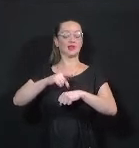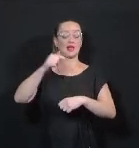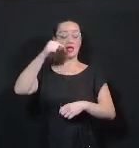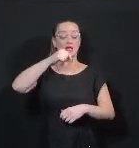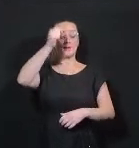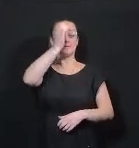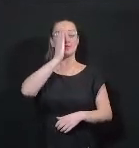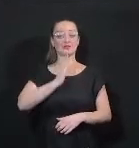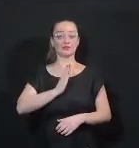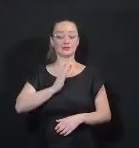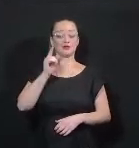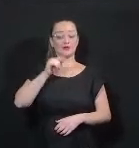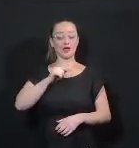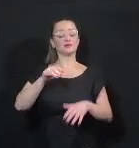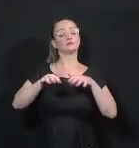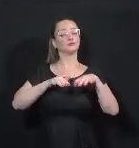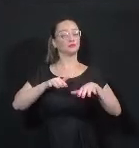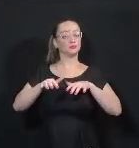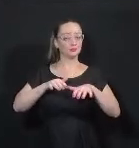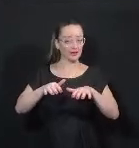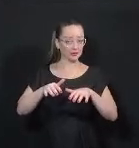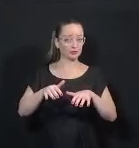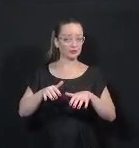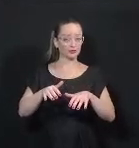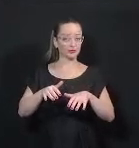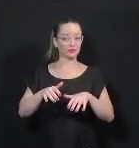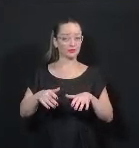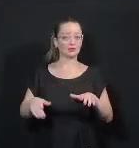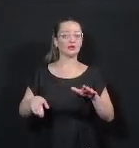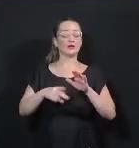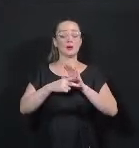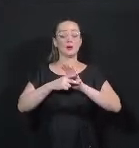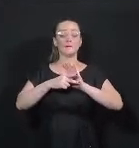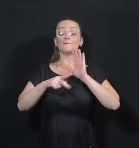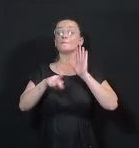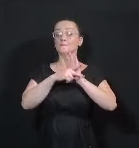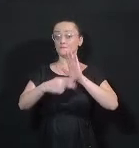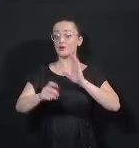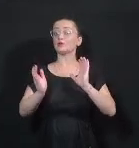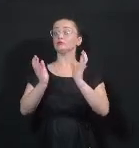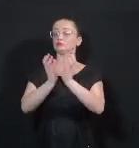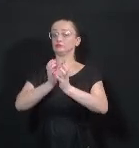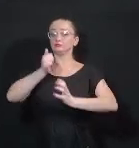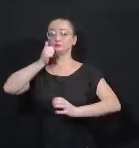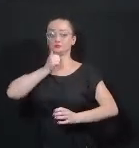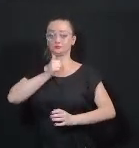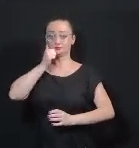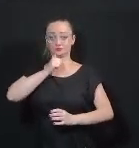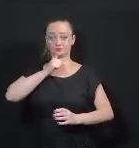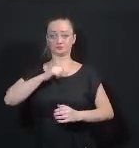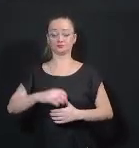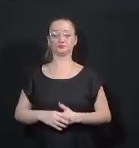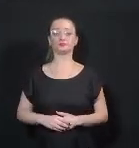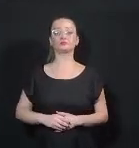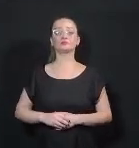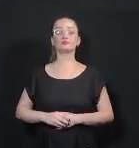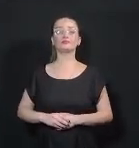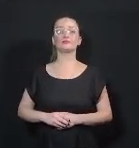brasileiro, essas mobilizações das mulheres, elas